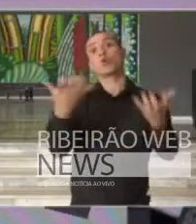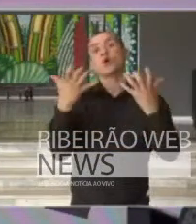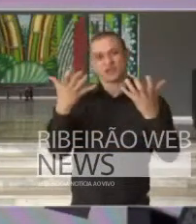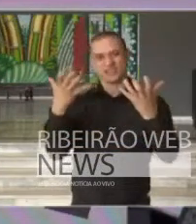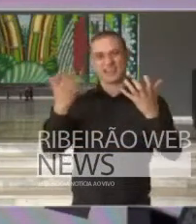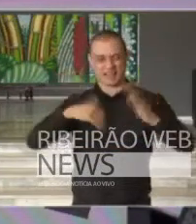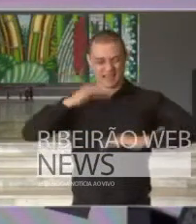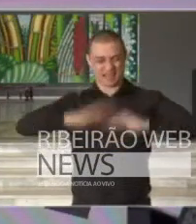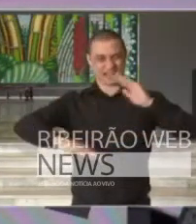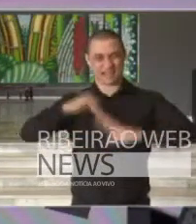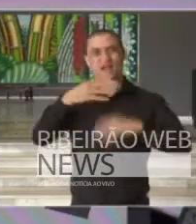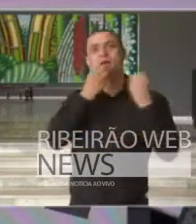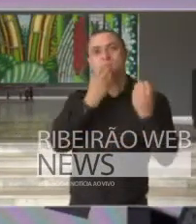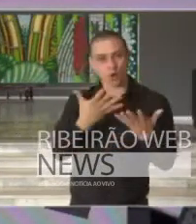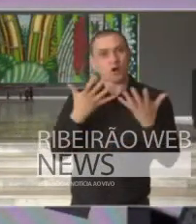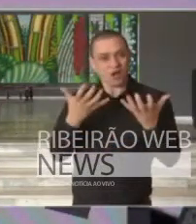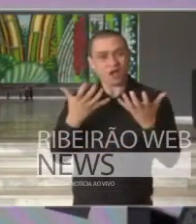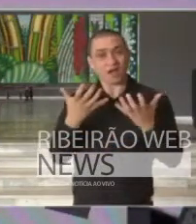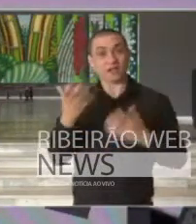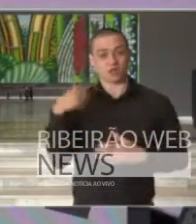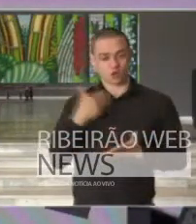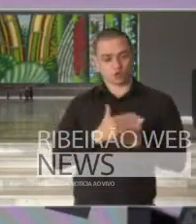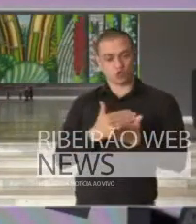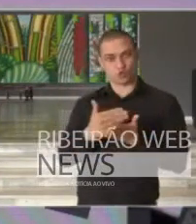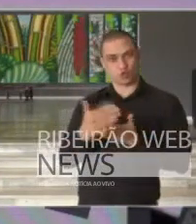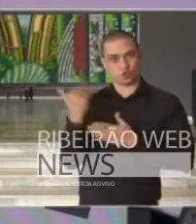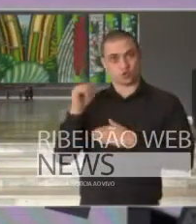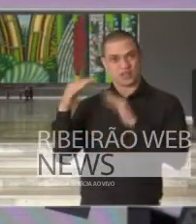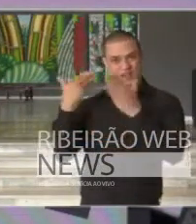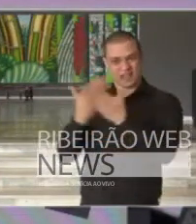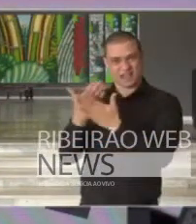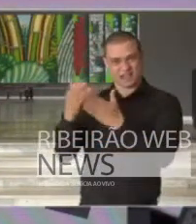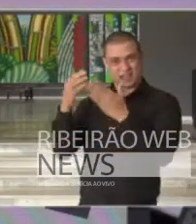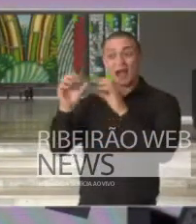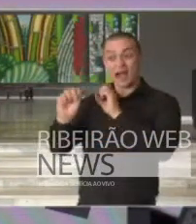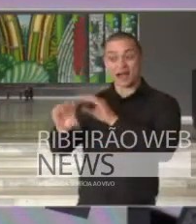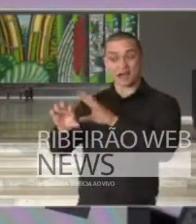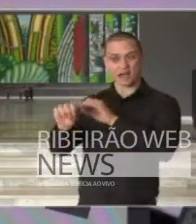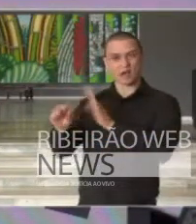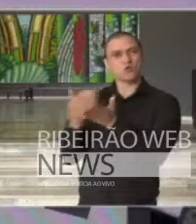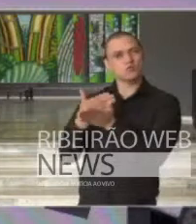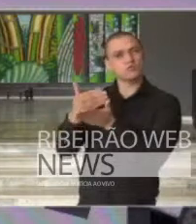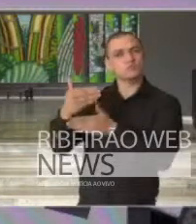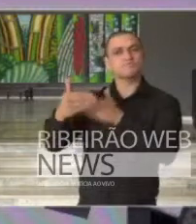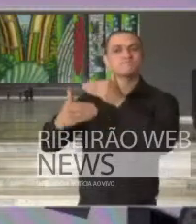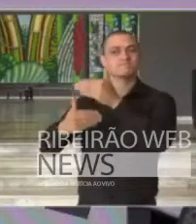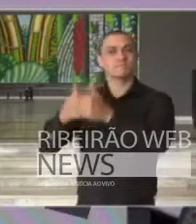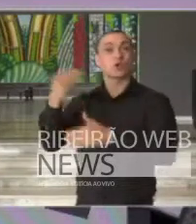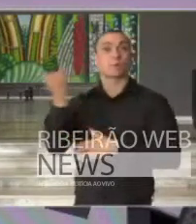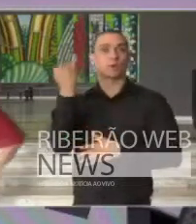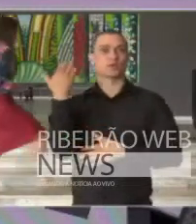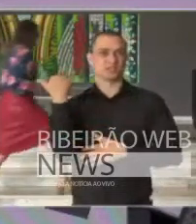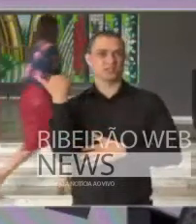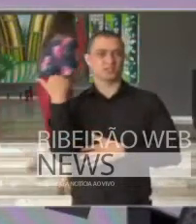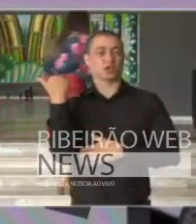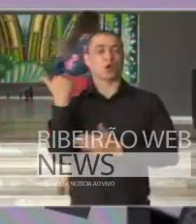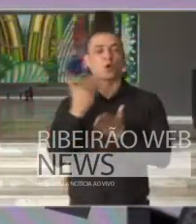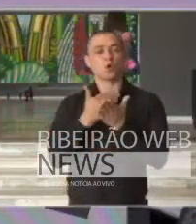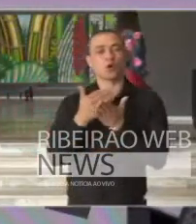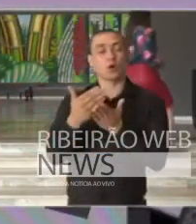nossa boa prática. Nós começamos um processo na educação muito importante naquele momento